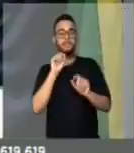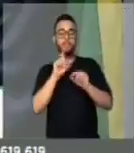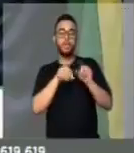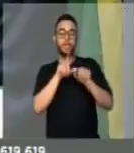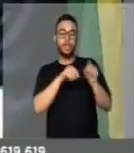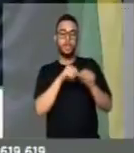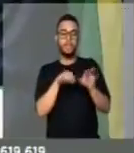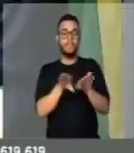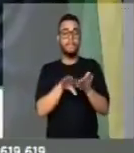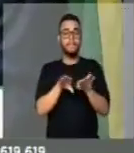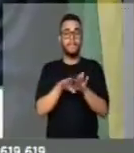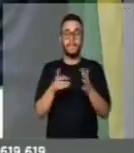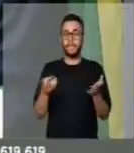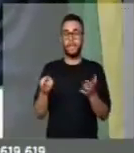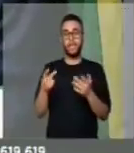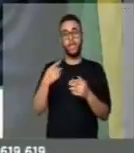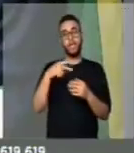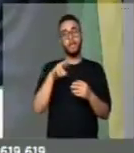procurador Rodrigo Janot